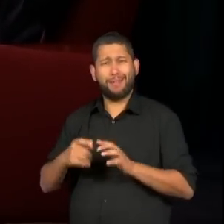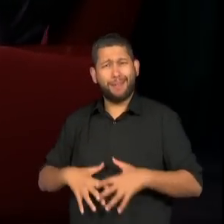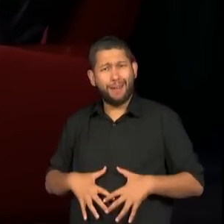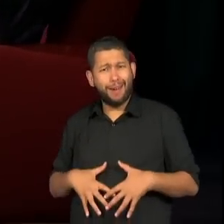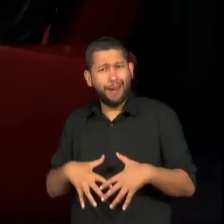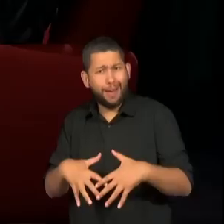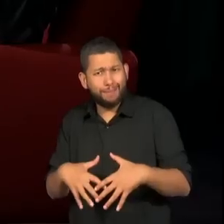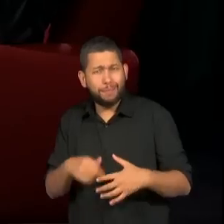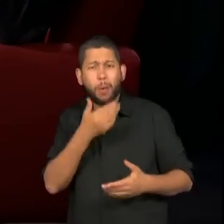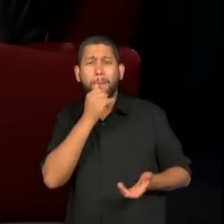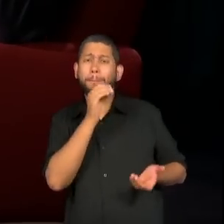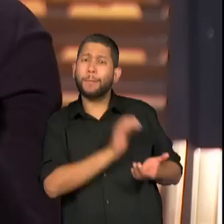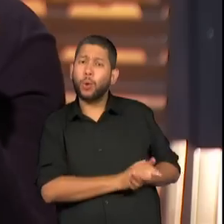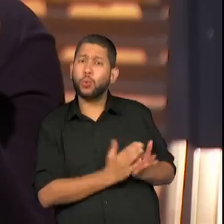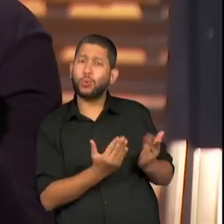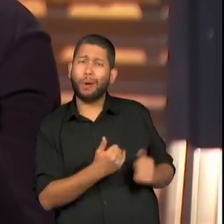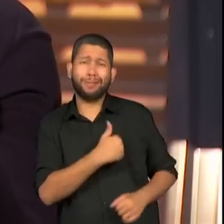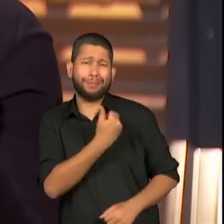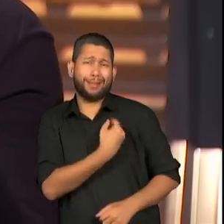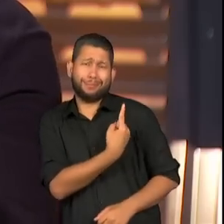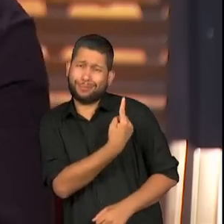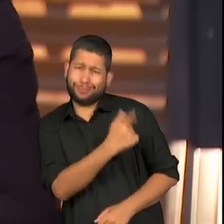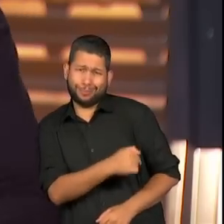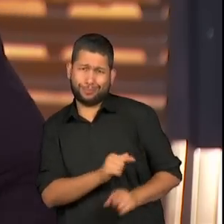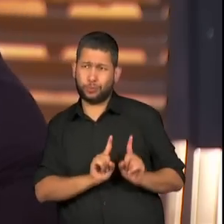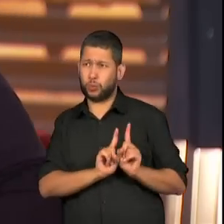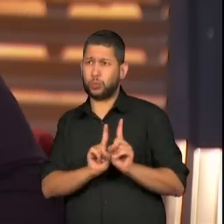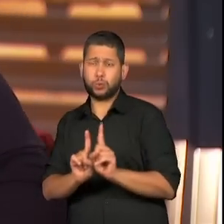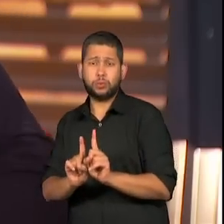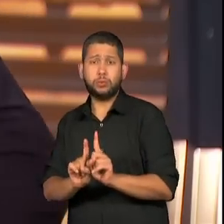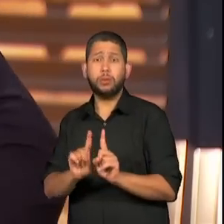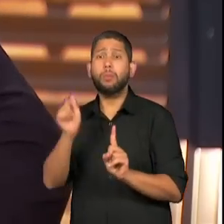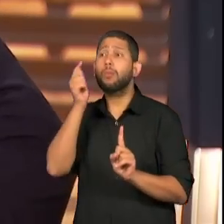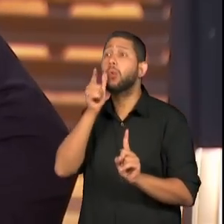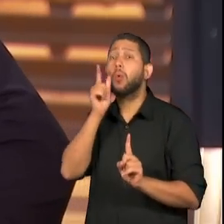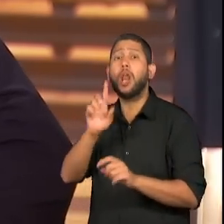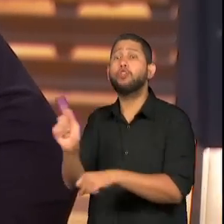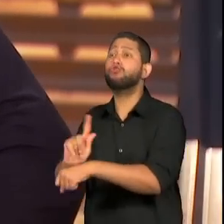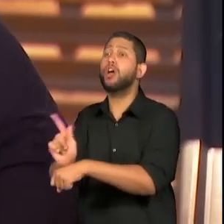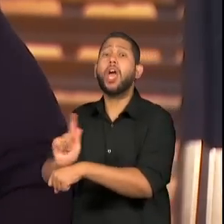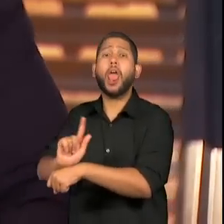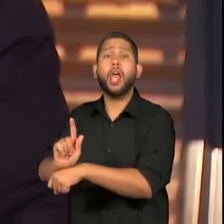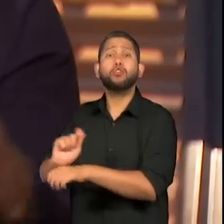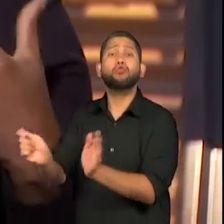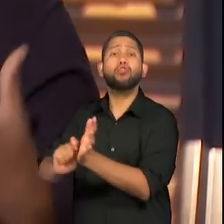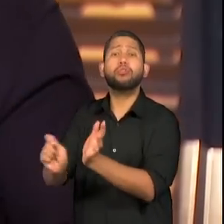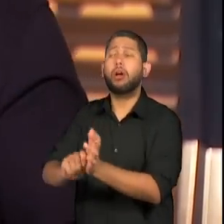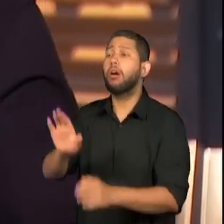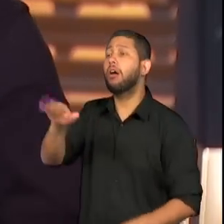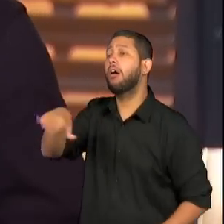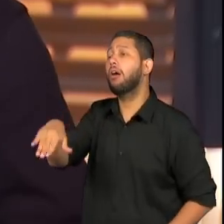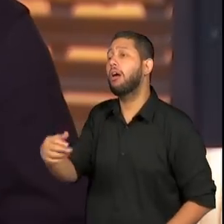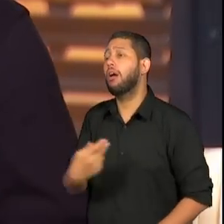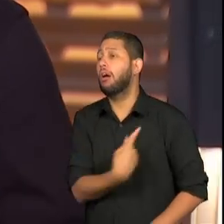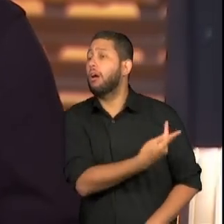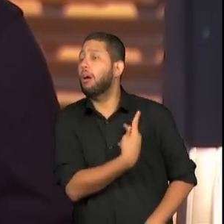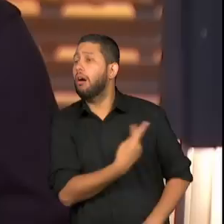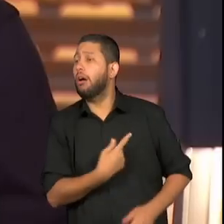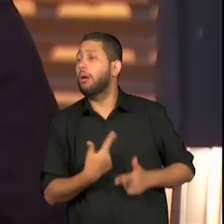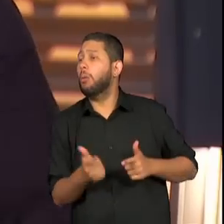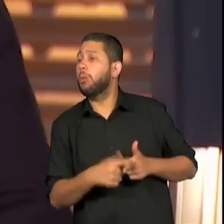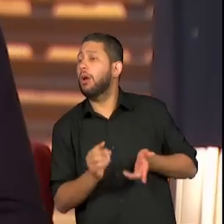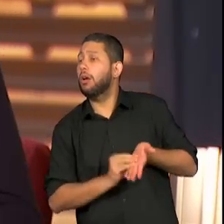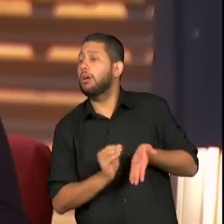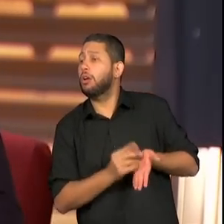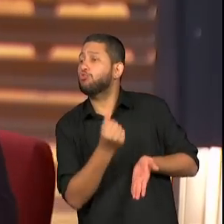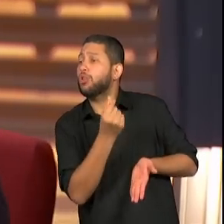marido jovem também, devia ter uns 17 anos, ela chegar para o gerente da Boca de Fumo, explicar a situação financeira deles,